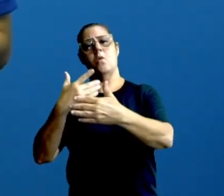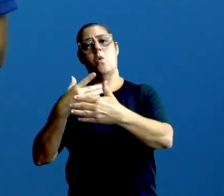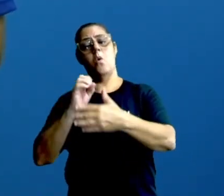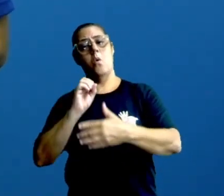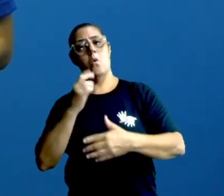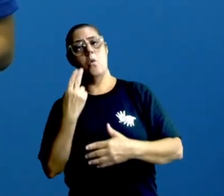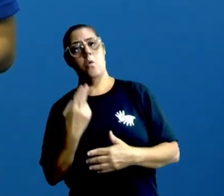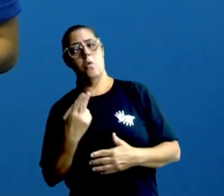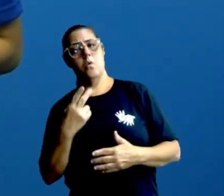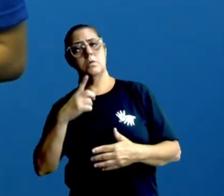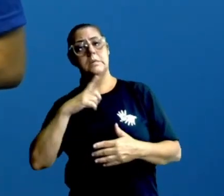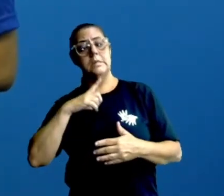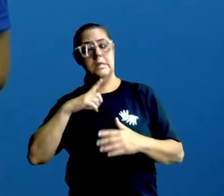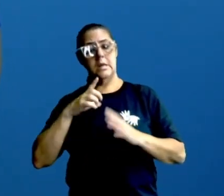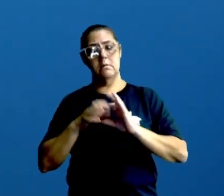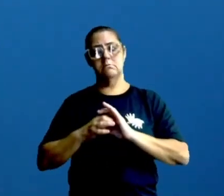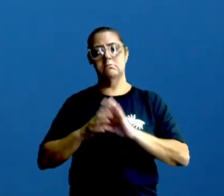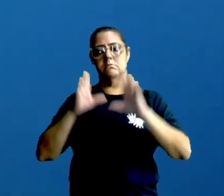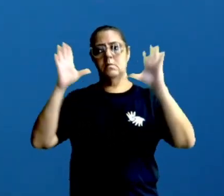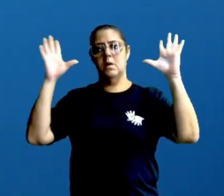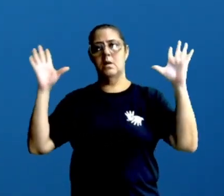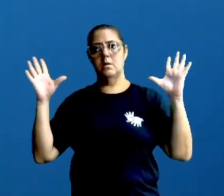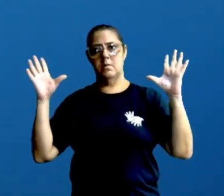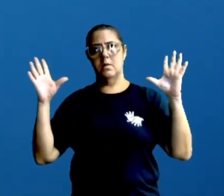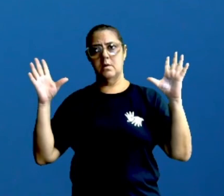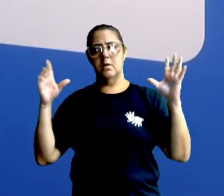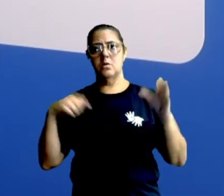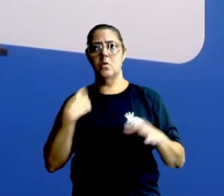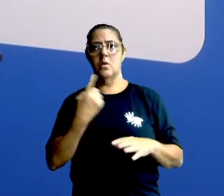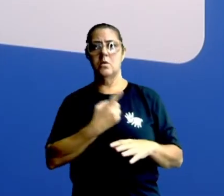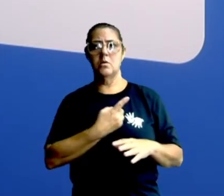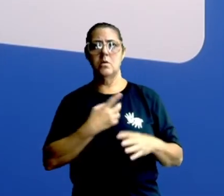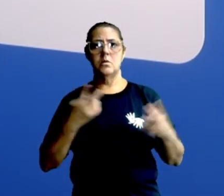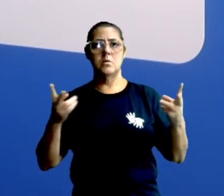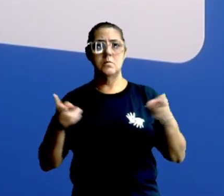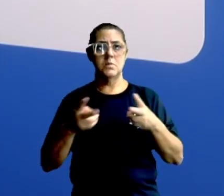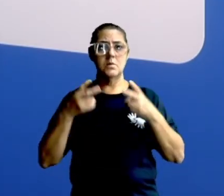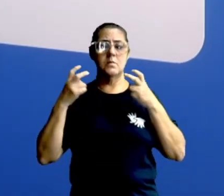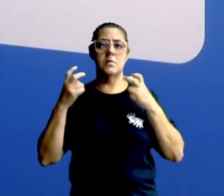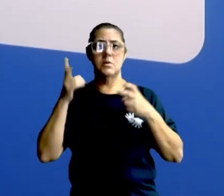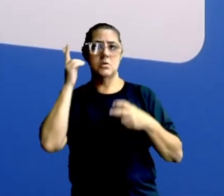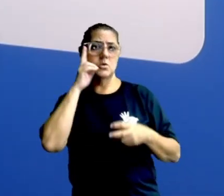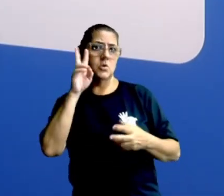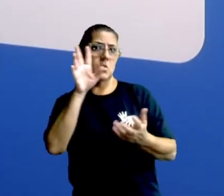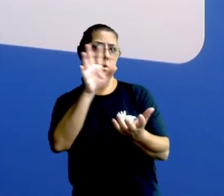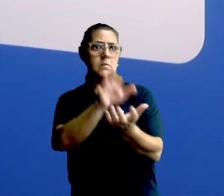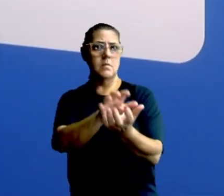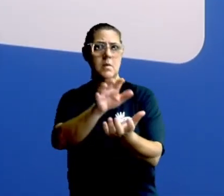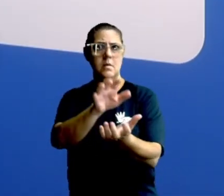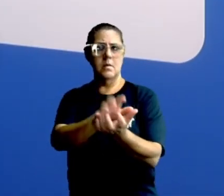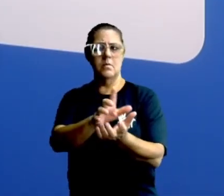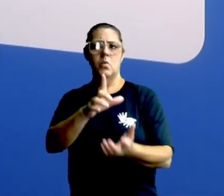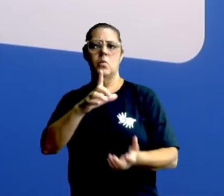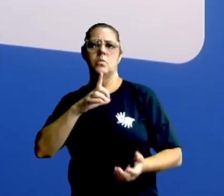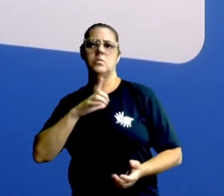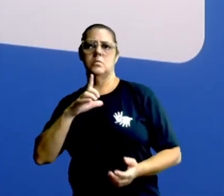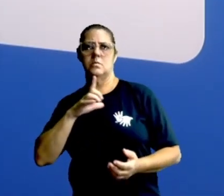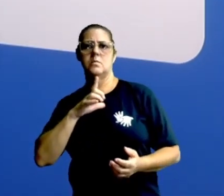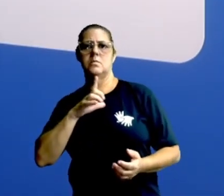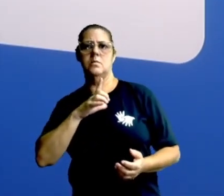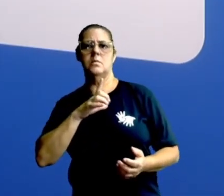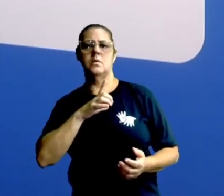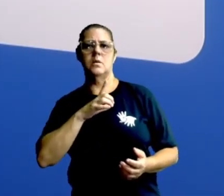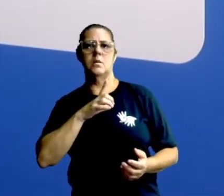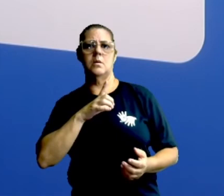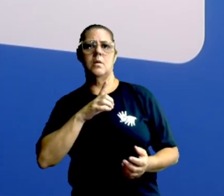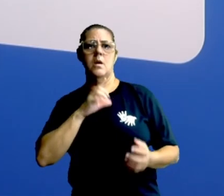ter consentido a sua liberdade. Então, quando nós vemos hoje que a história de Pernambuco tem